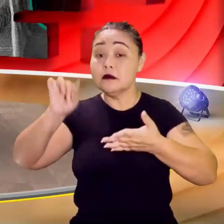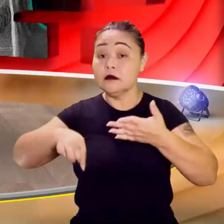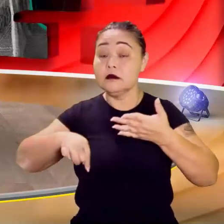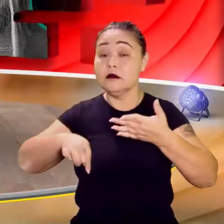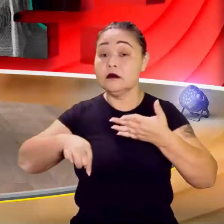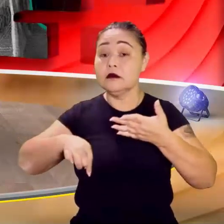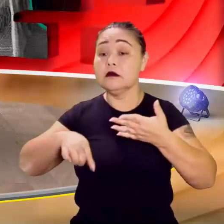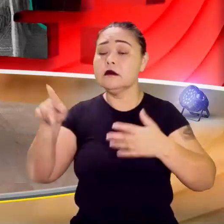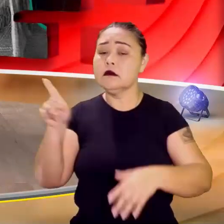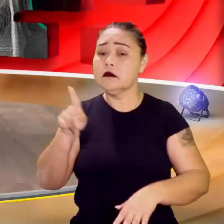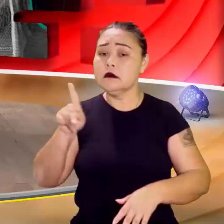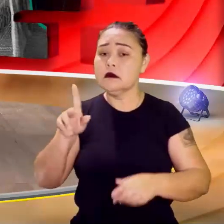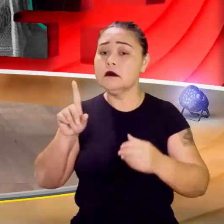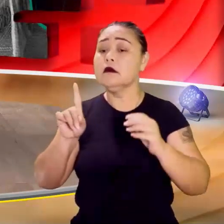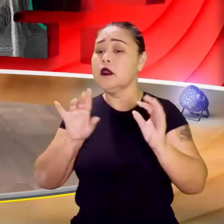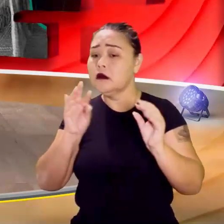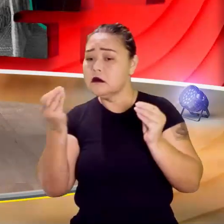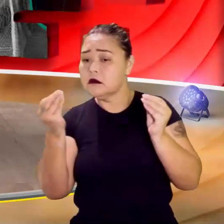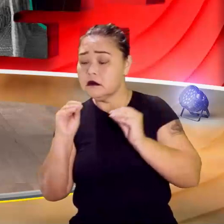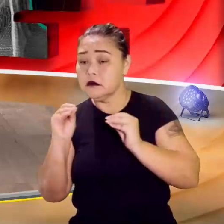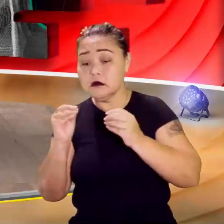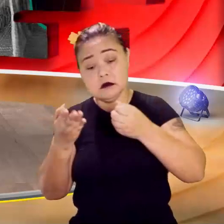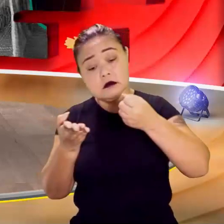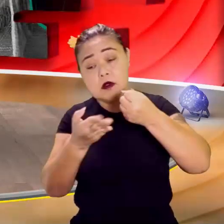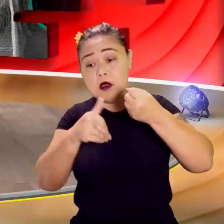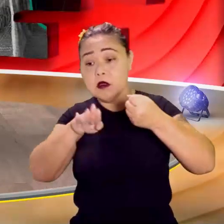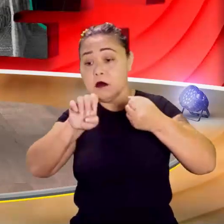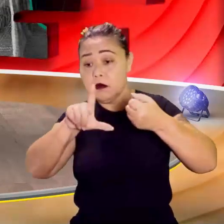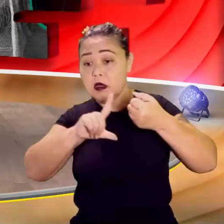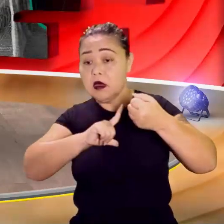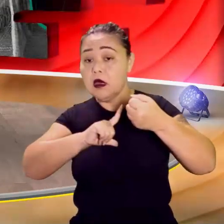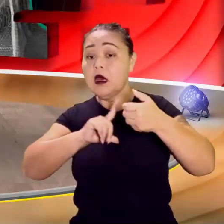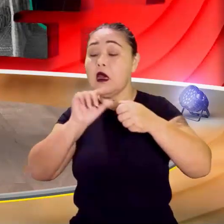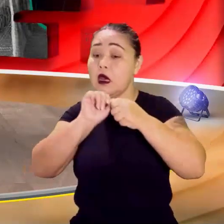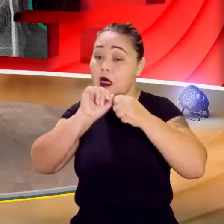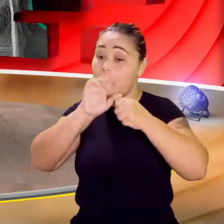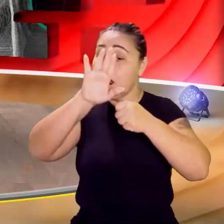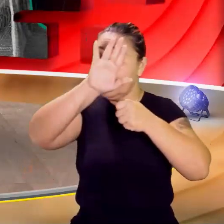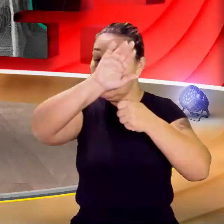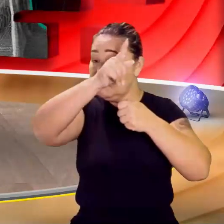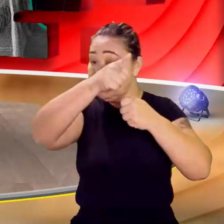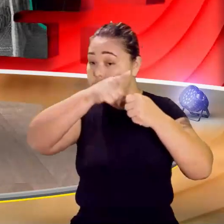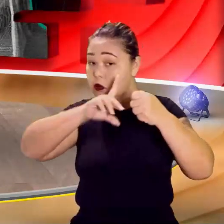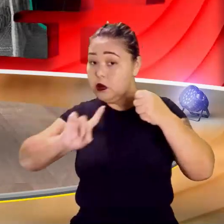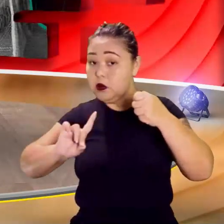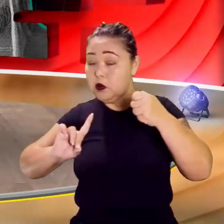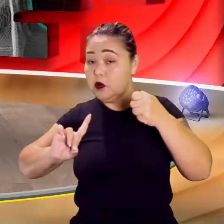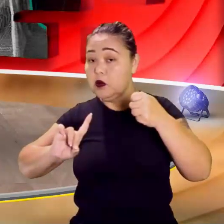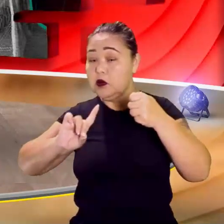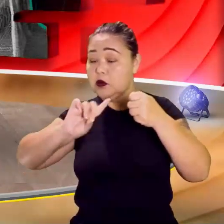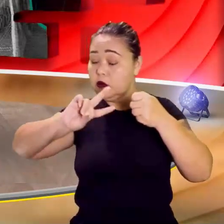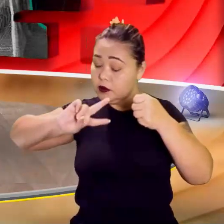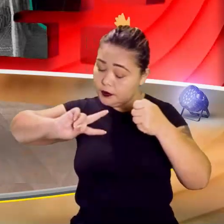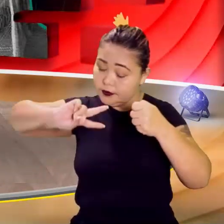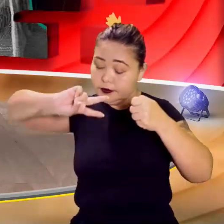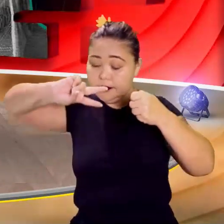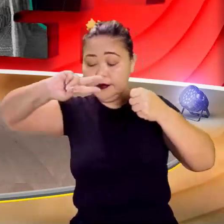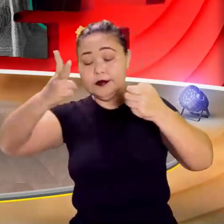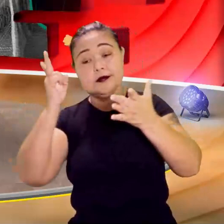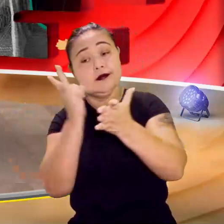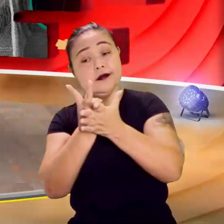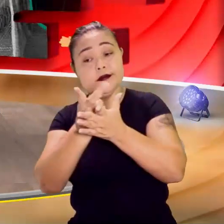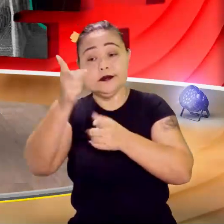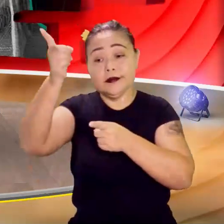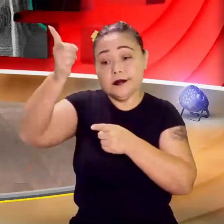essa. Professor, mas por que mexeu? Porque se eu coloco na base, quando ela é decrescente, eu vou ter que inverter a base, deixar na mesma